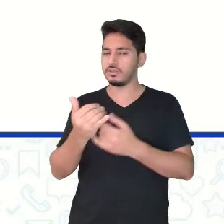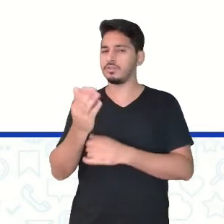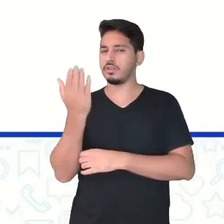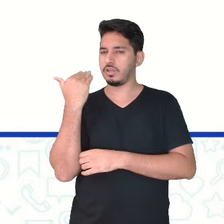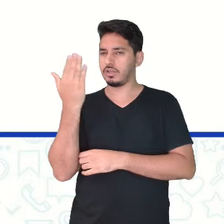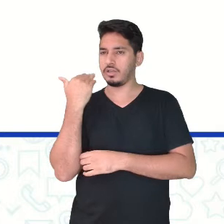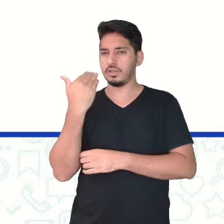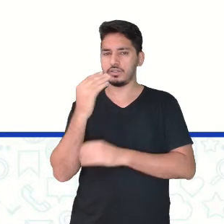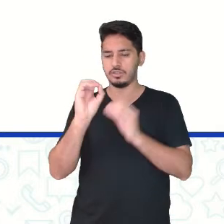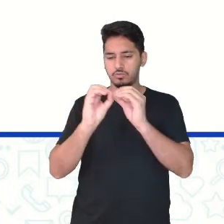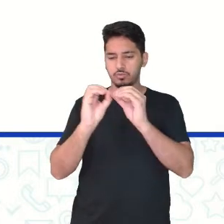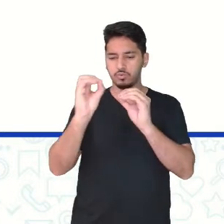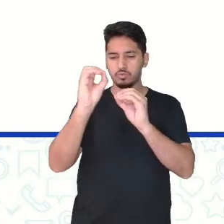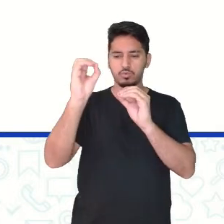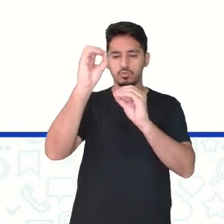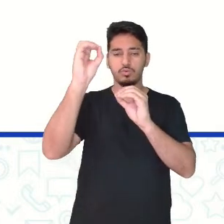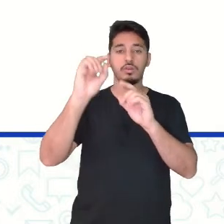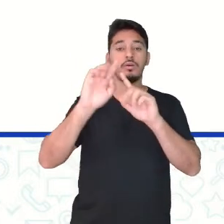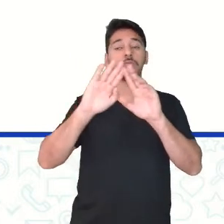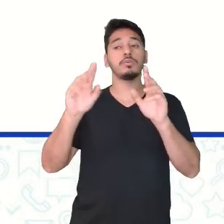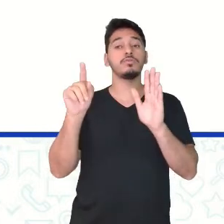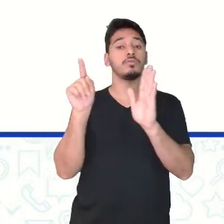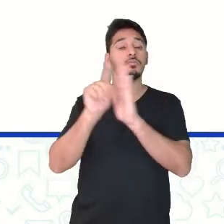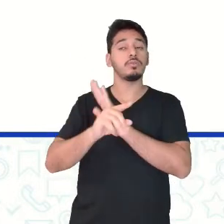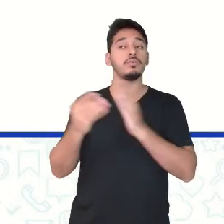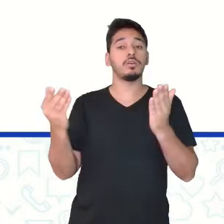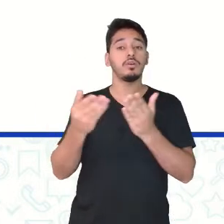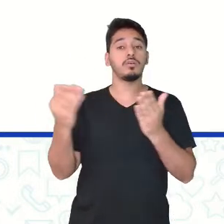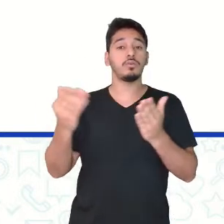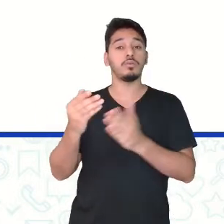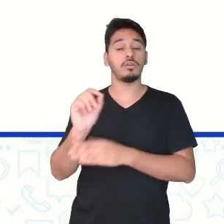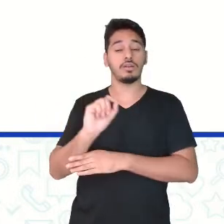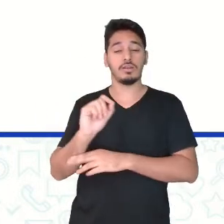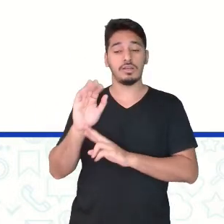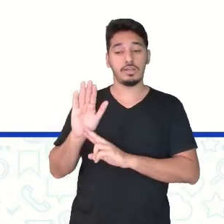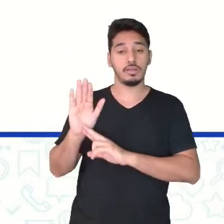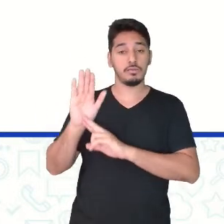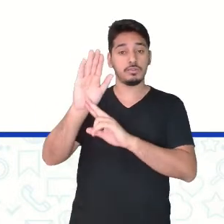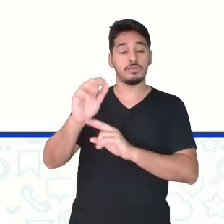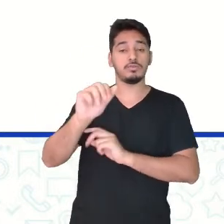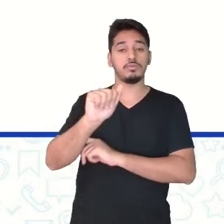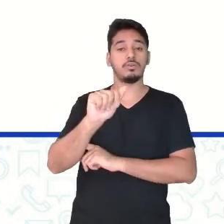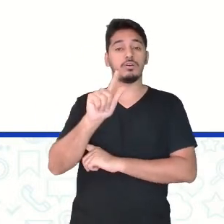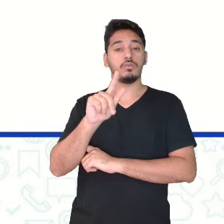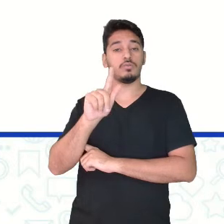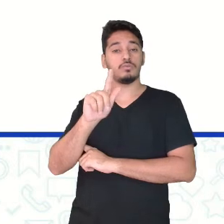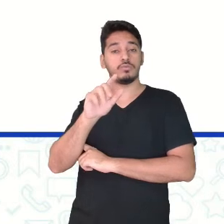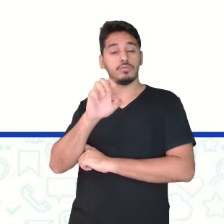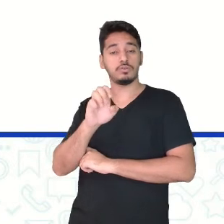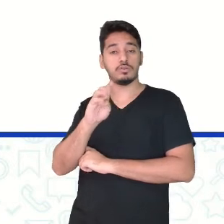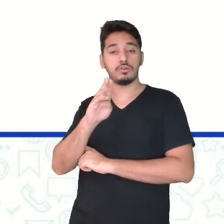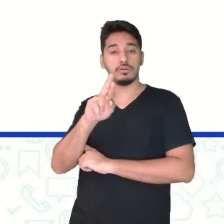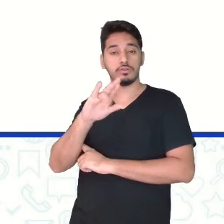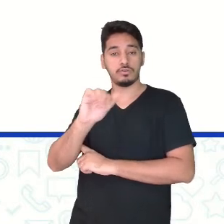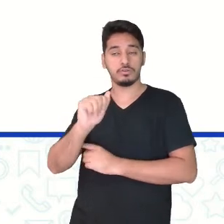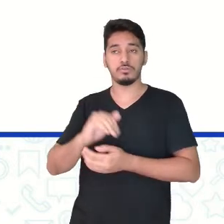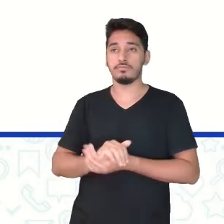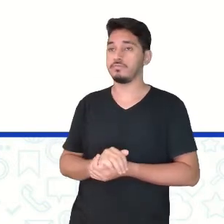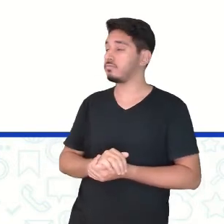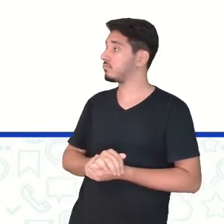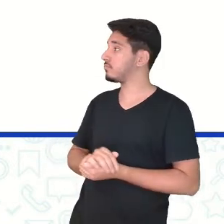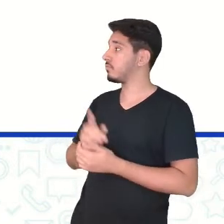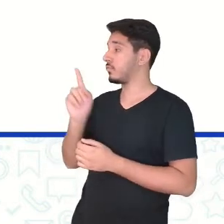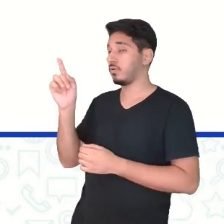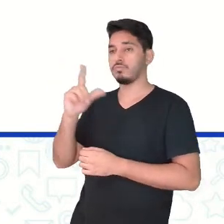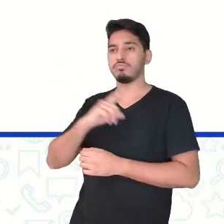Das bolinhas, né? Só que eu vou perguntar a representação algébrica. A seguir, estão representadas as 3 primeiras figuras